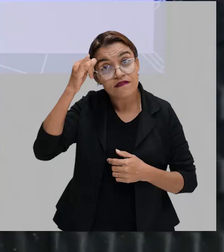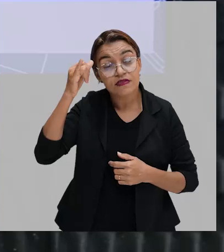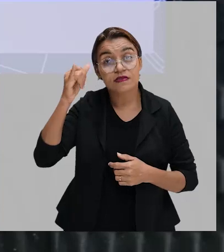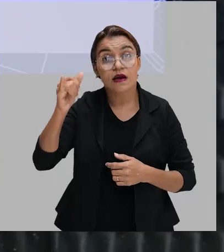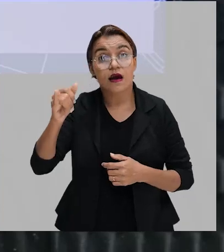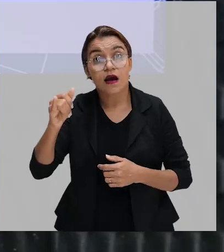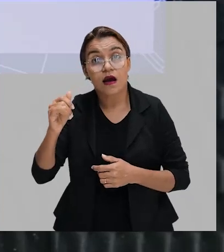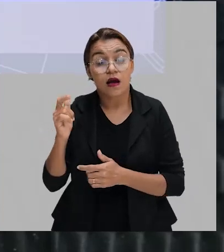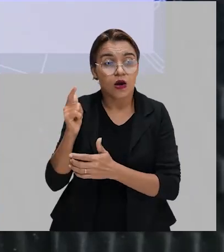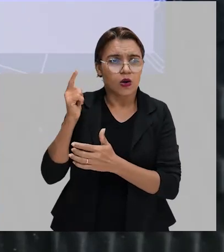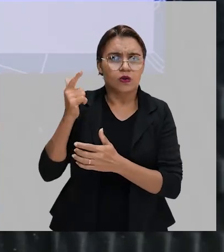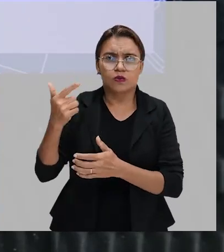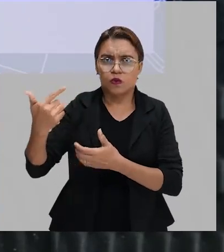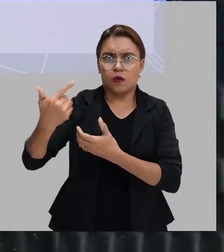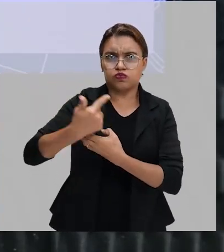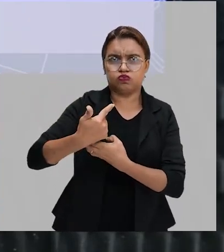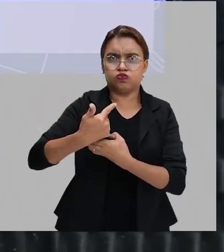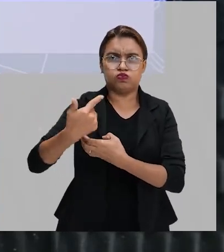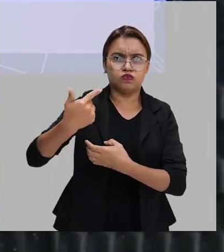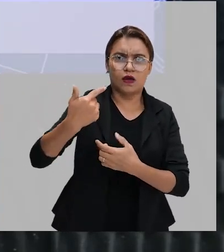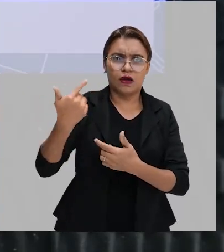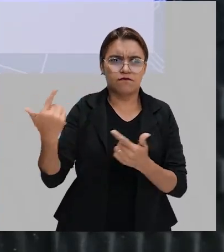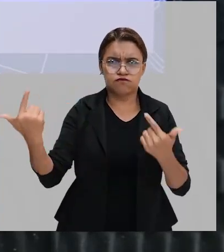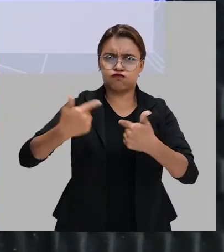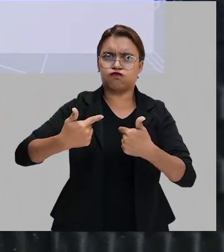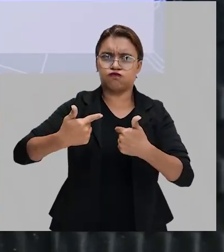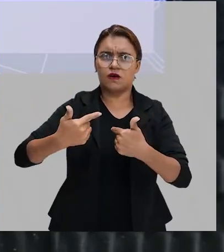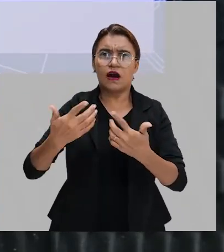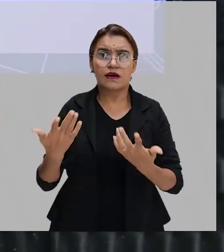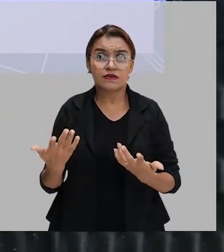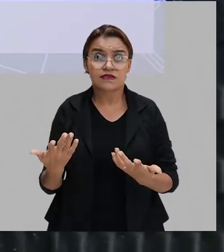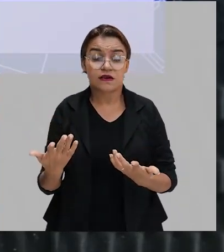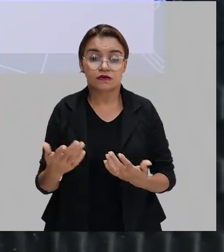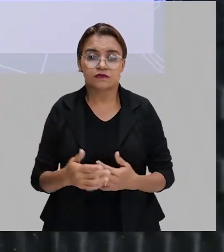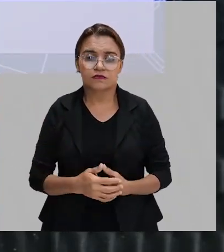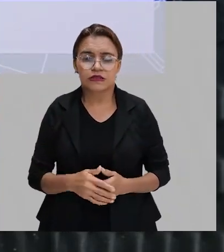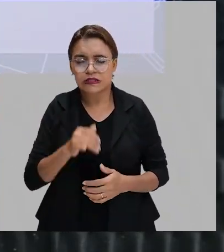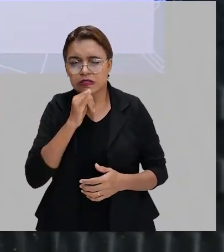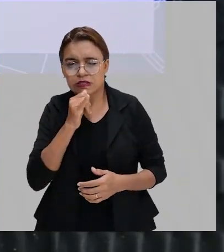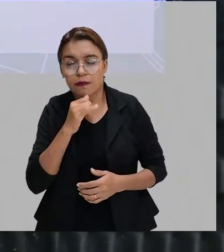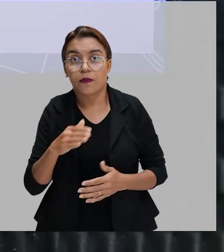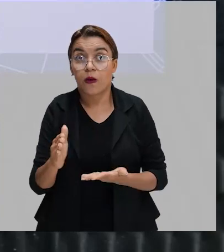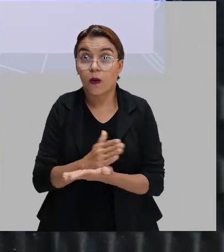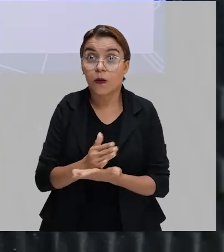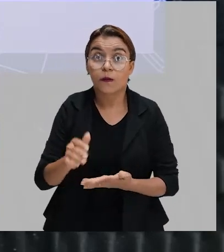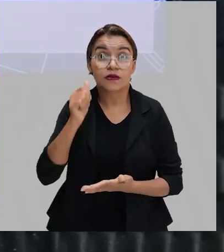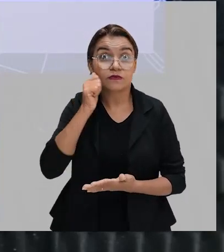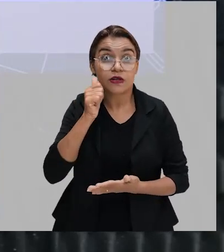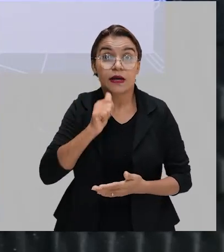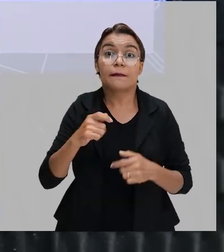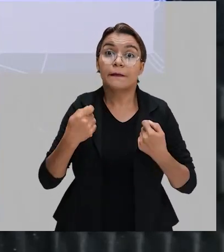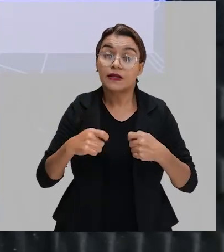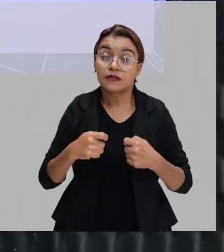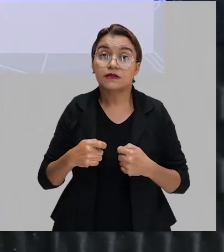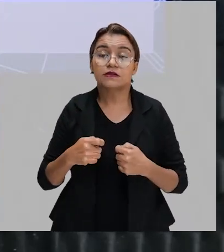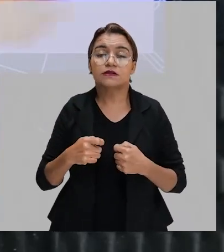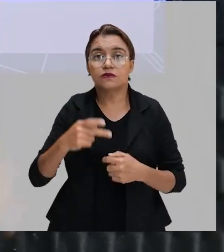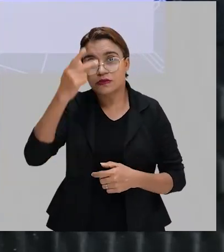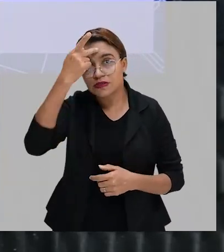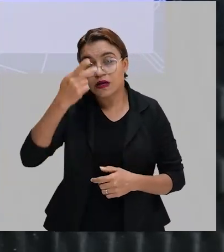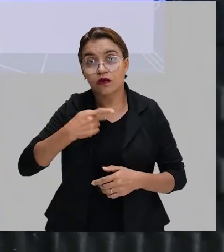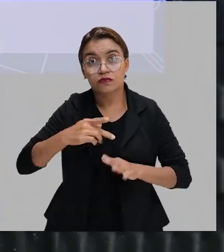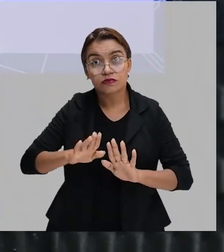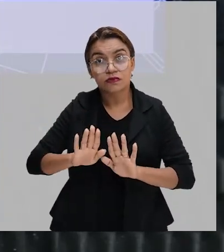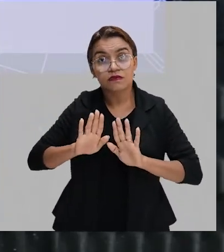As mulheres, muitas mulheres hoje em dia procuram aprender algumas técnicas de autodefesa para